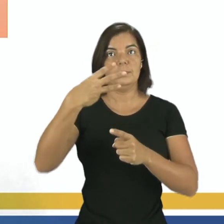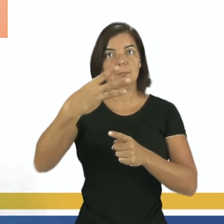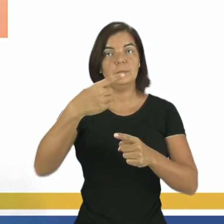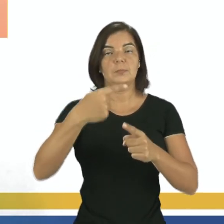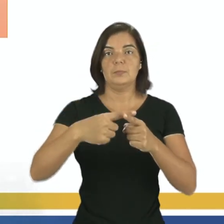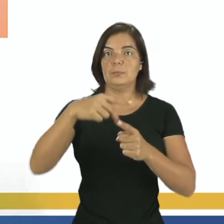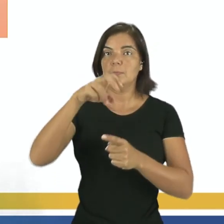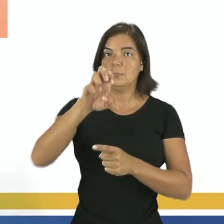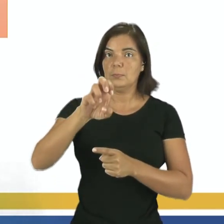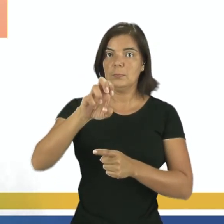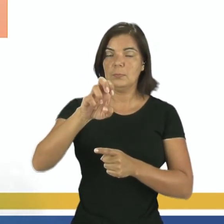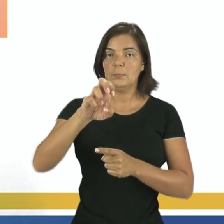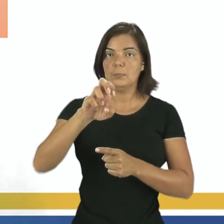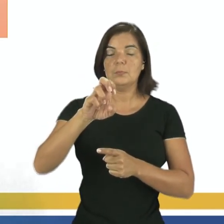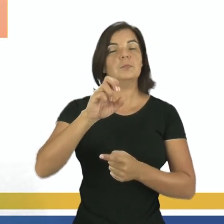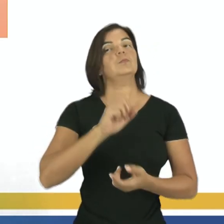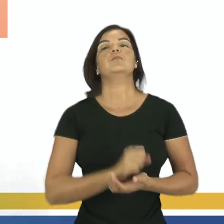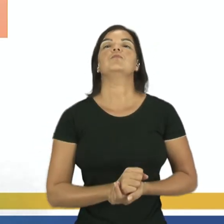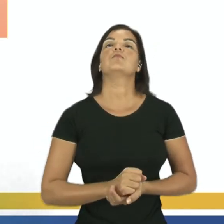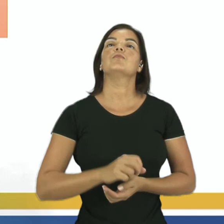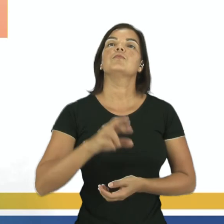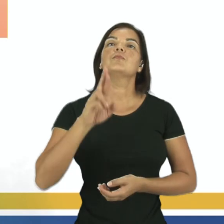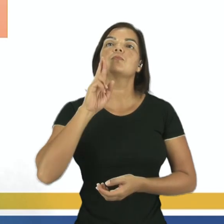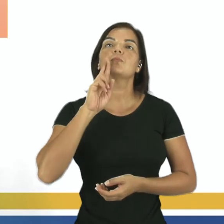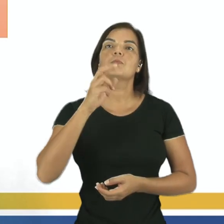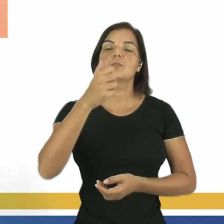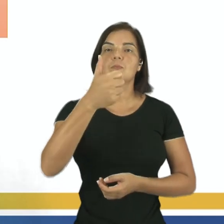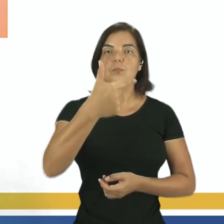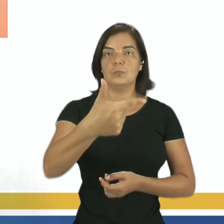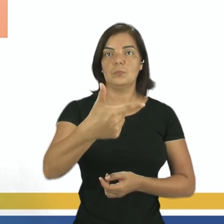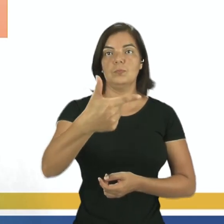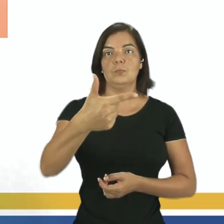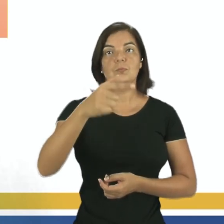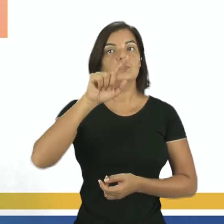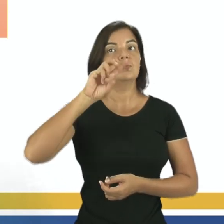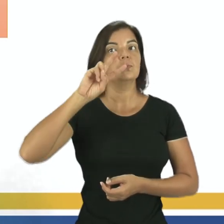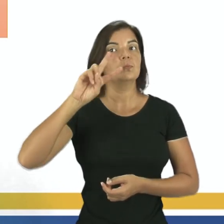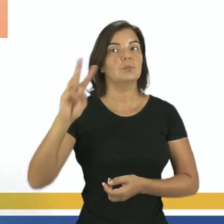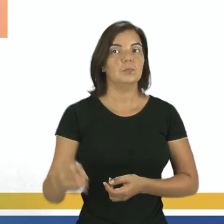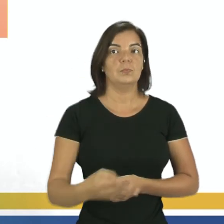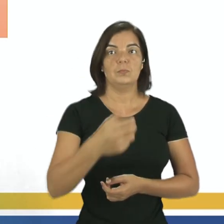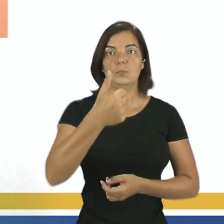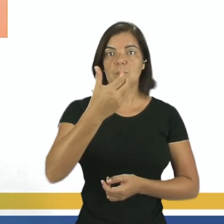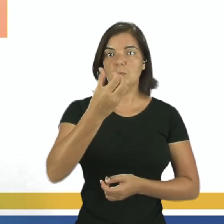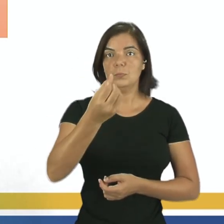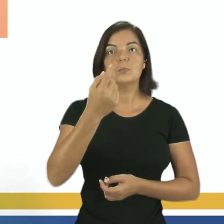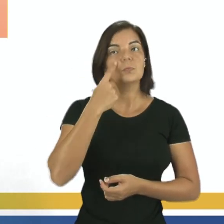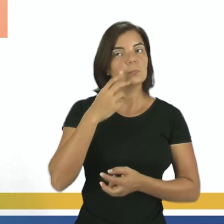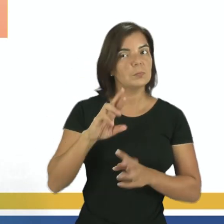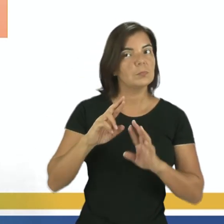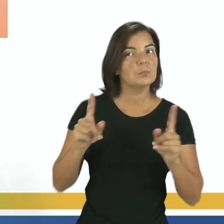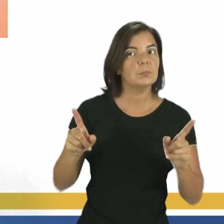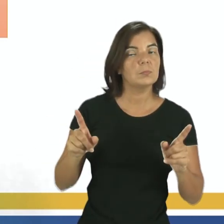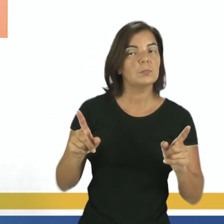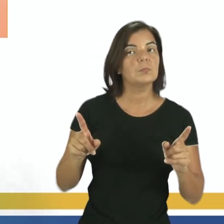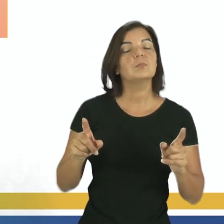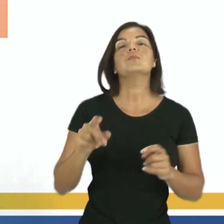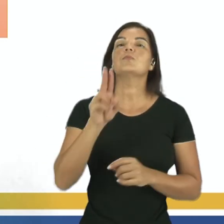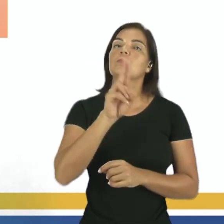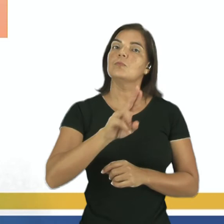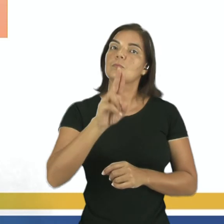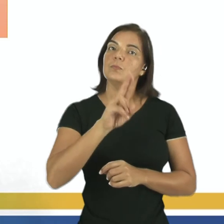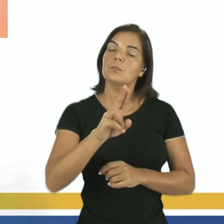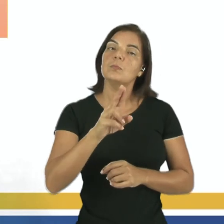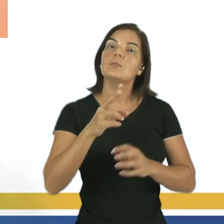vezes 3, vezes 3, vezes 5, que dá 2.160. Reparou a diferença? A gente usou a